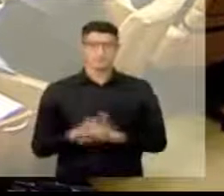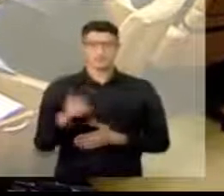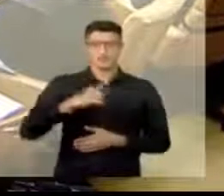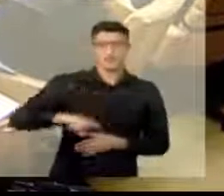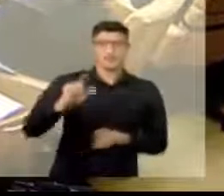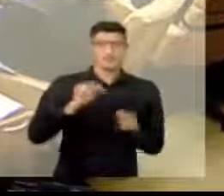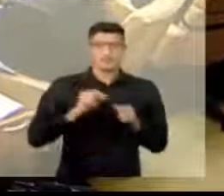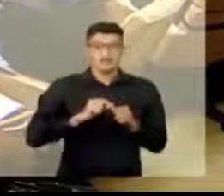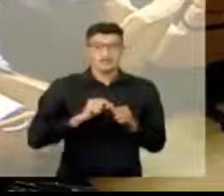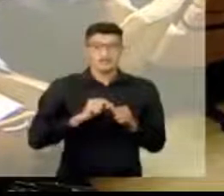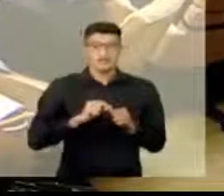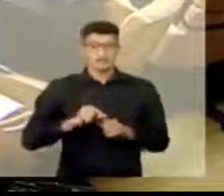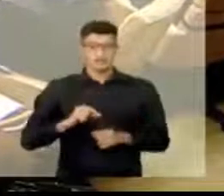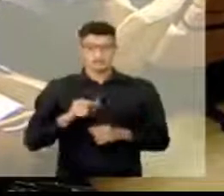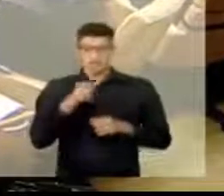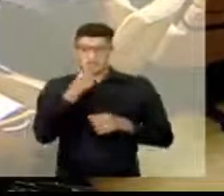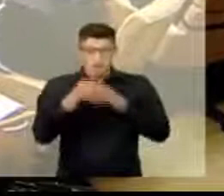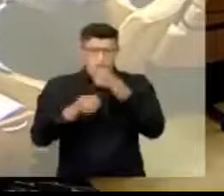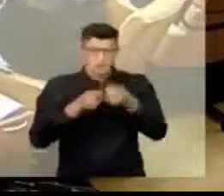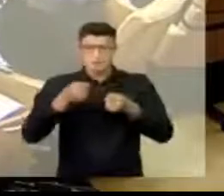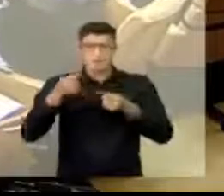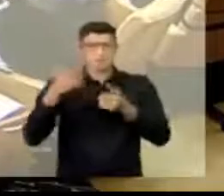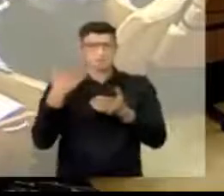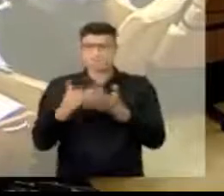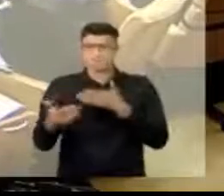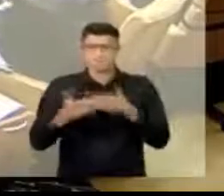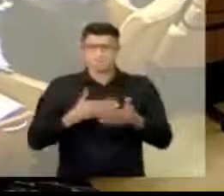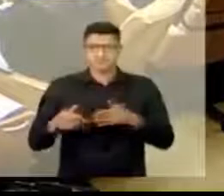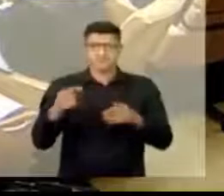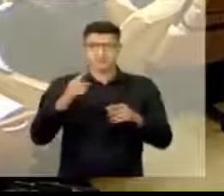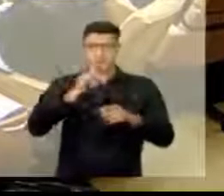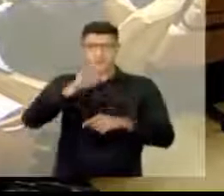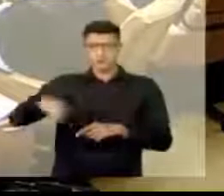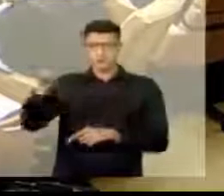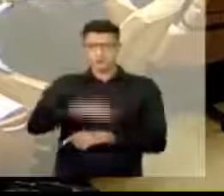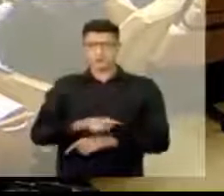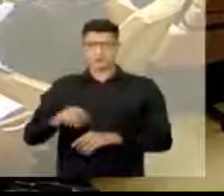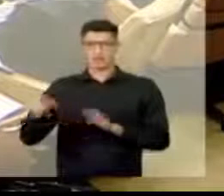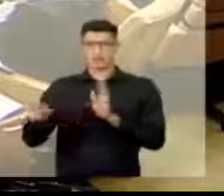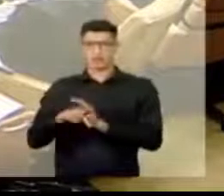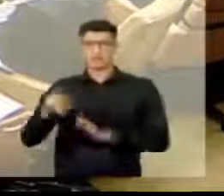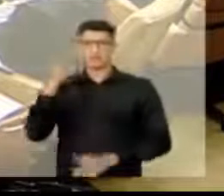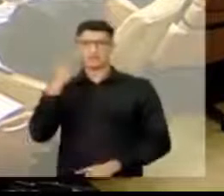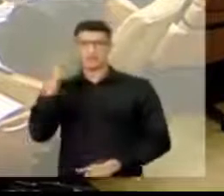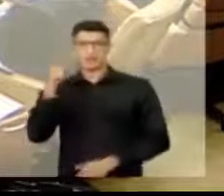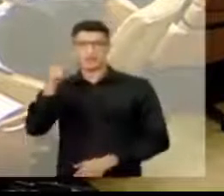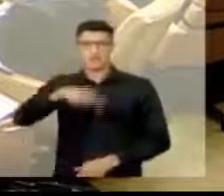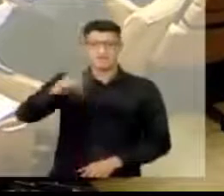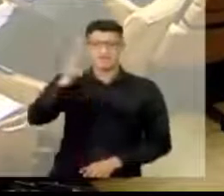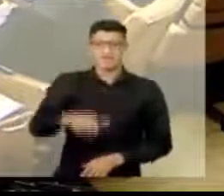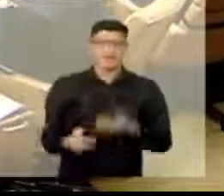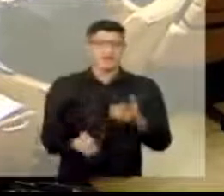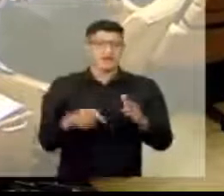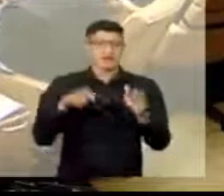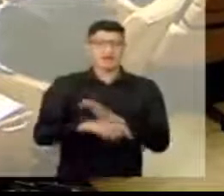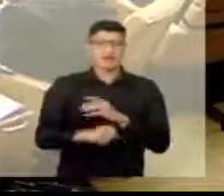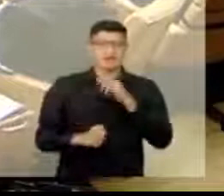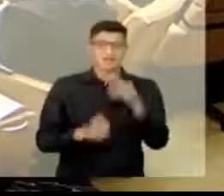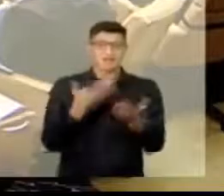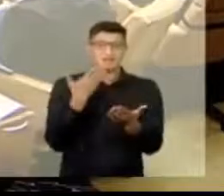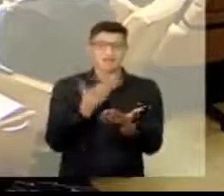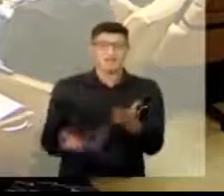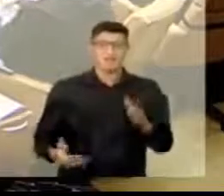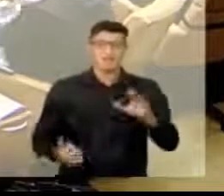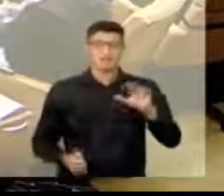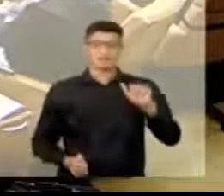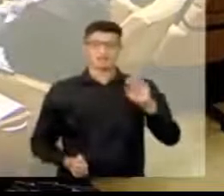Excelência está fazendo um comício que não tem nada a ver com extinção de Tribunal de Contas do tem Ceará. Sim, tem sim. Vossa Excelência está queixoso porque perdeu o